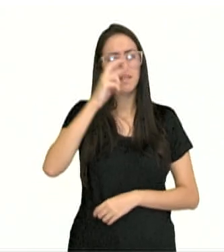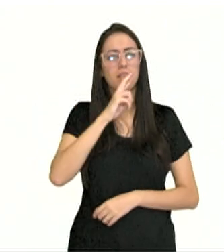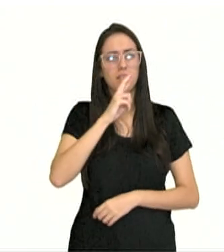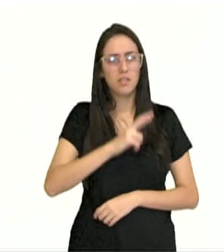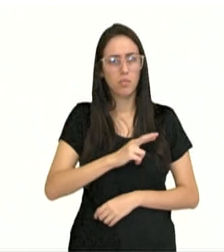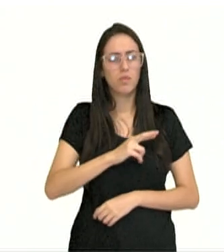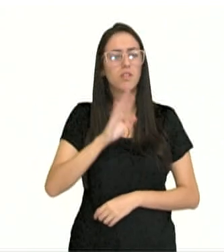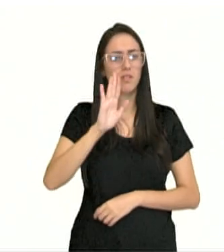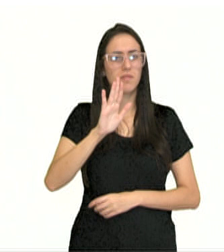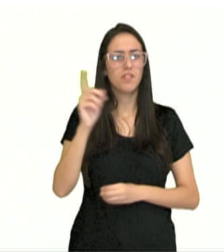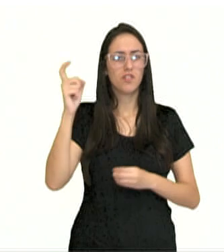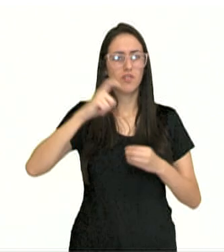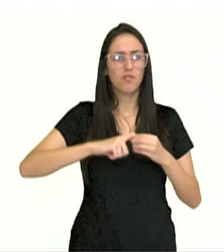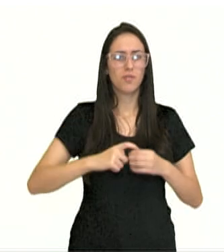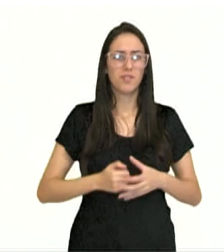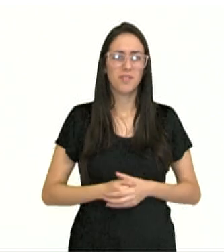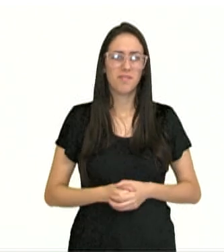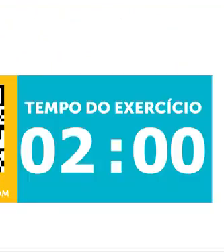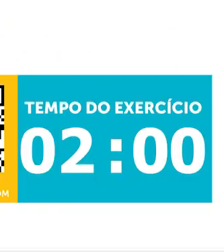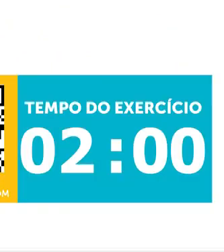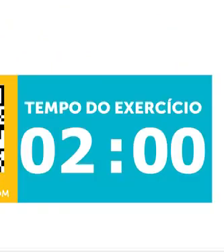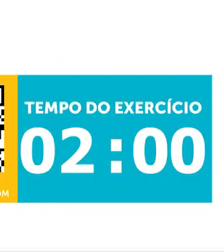copiarem, pensarem e eu já retorno.